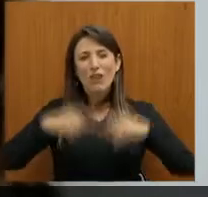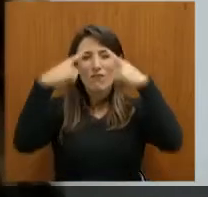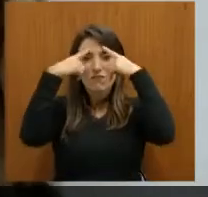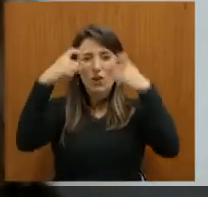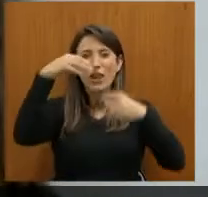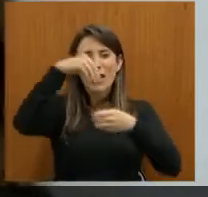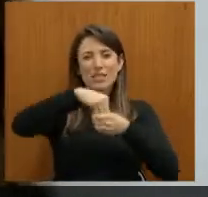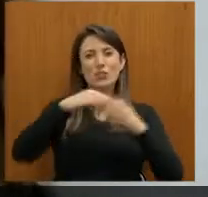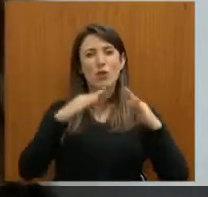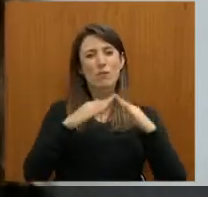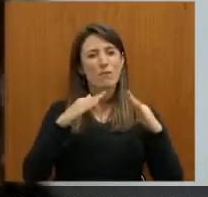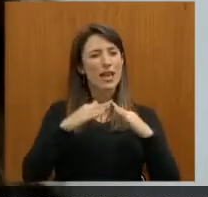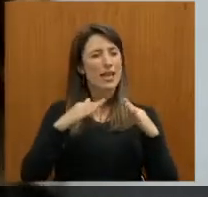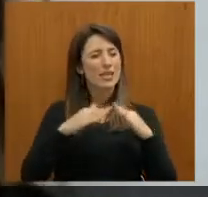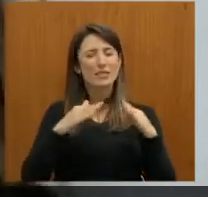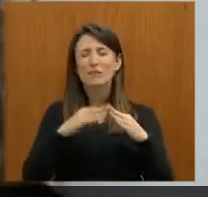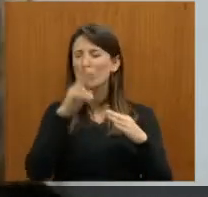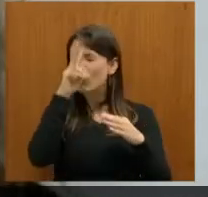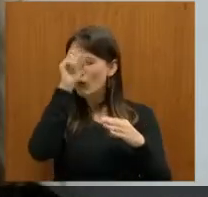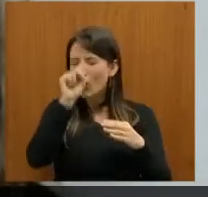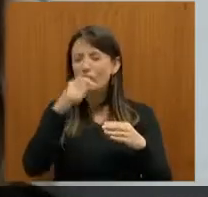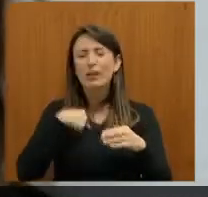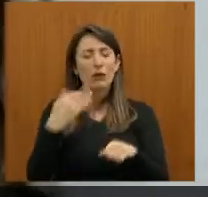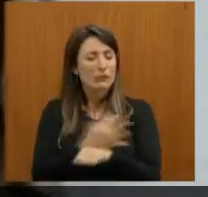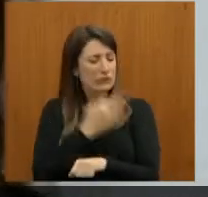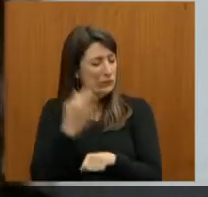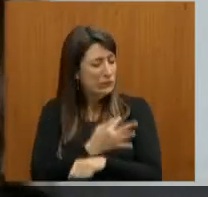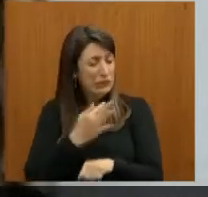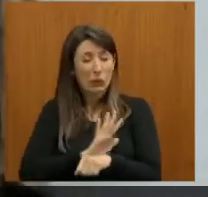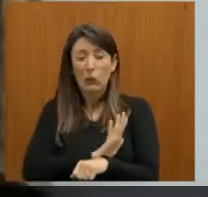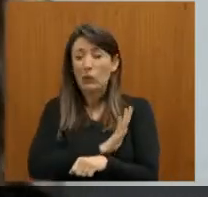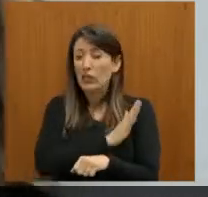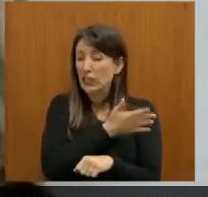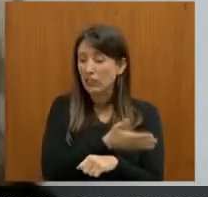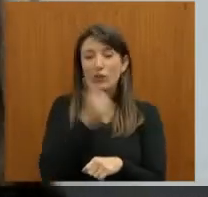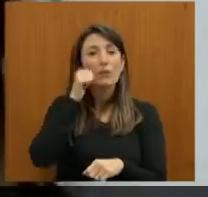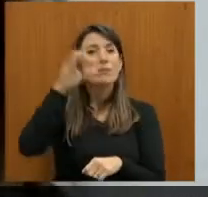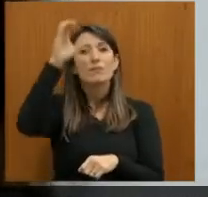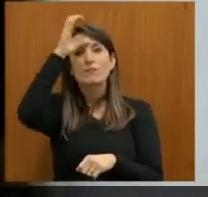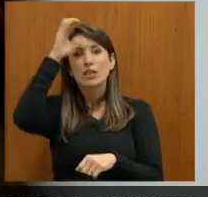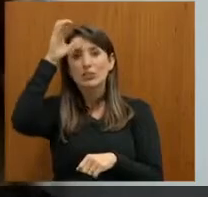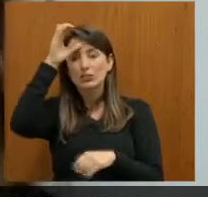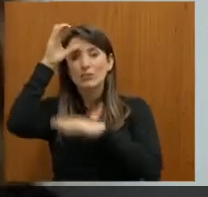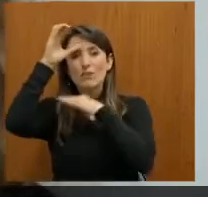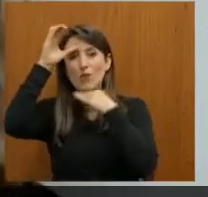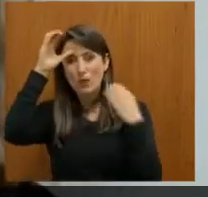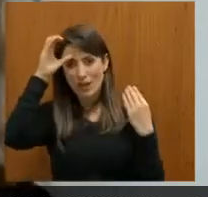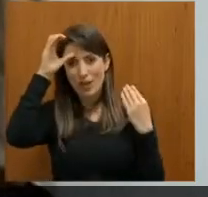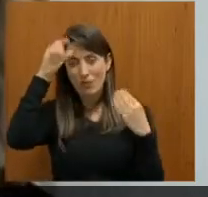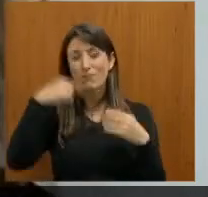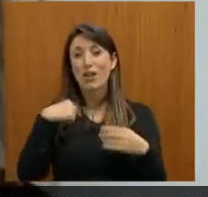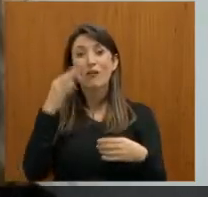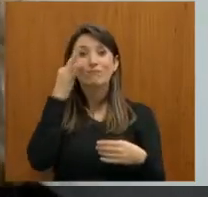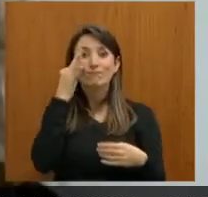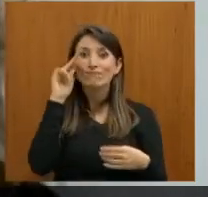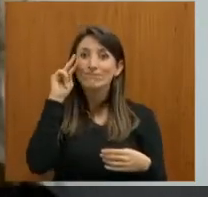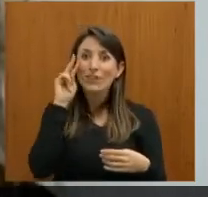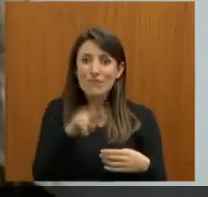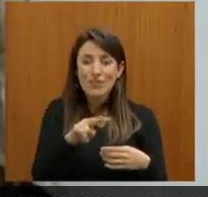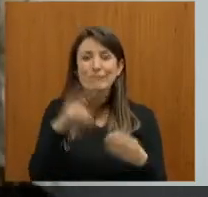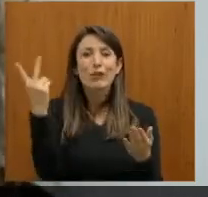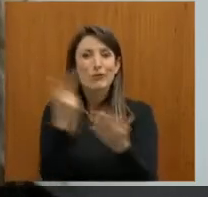coisas terríveis né perdi a minha tia não assassinado terrível onde que eu presenciei